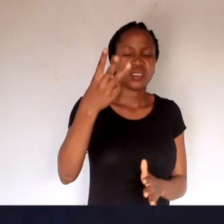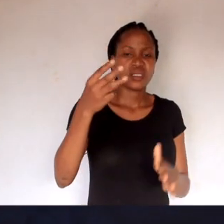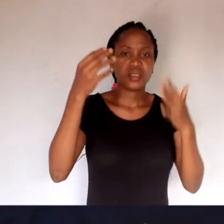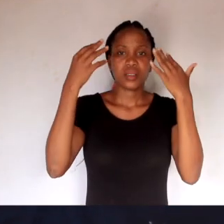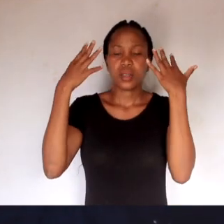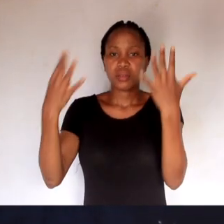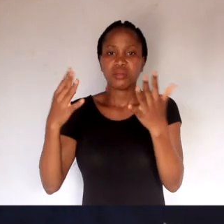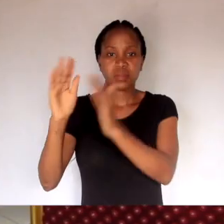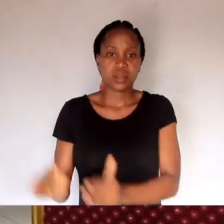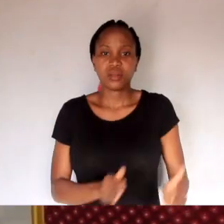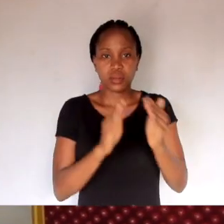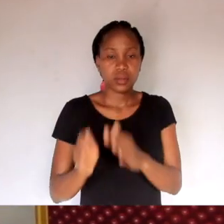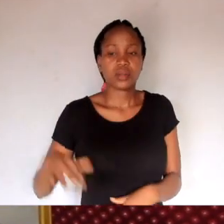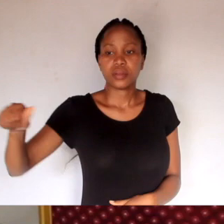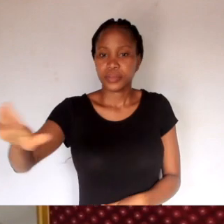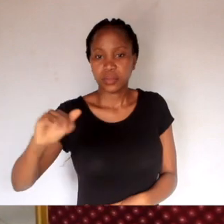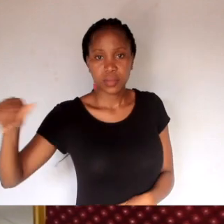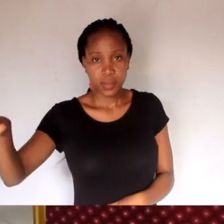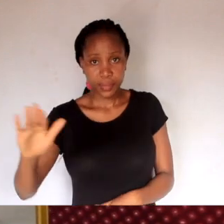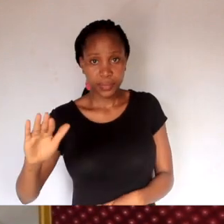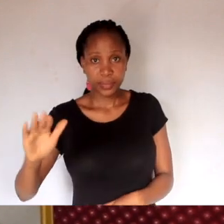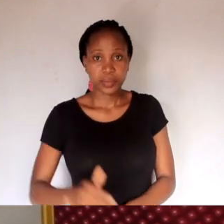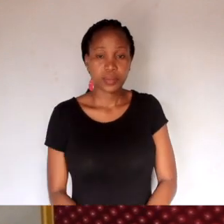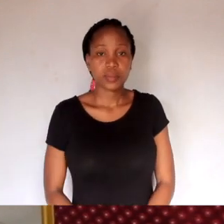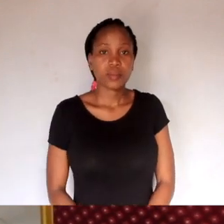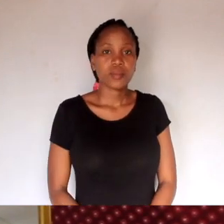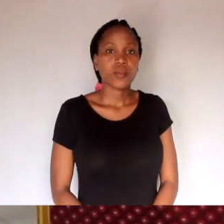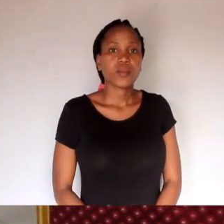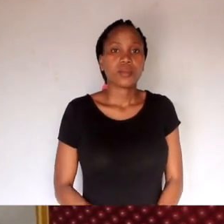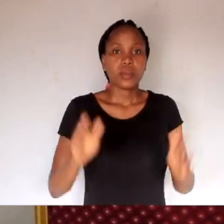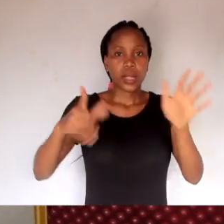da sociedade civil. Esse despacho existe já